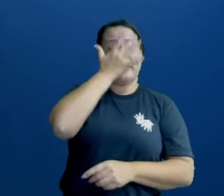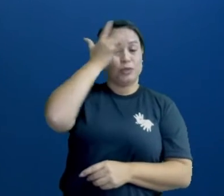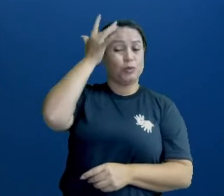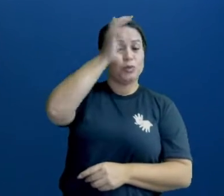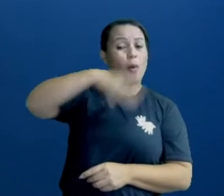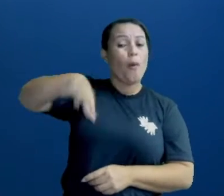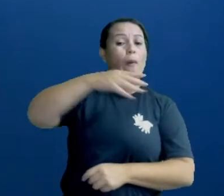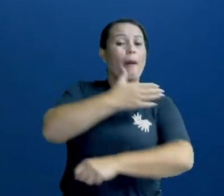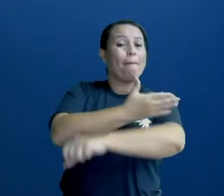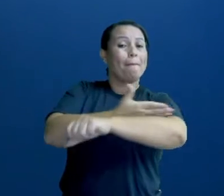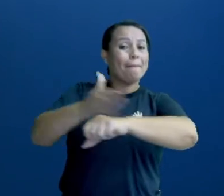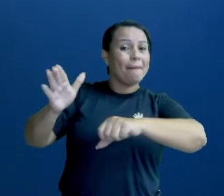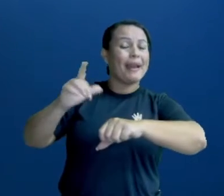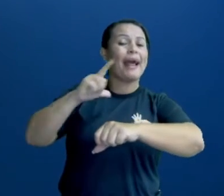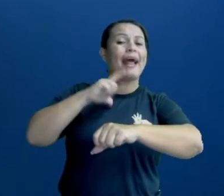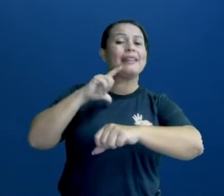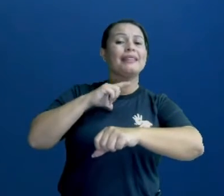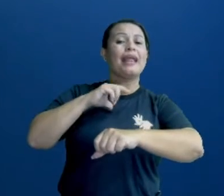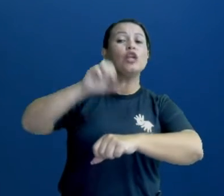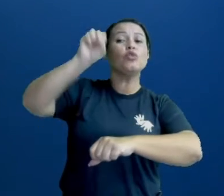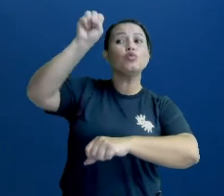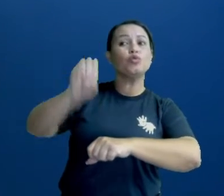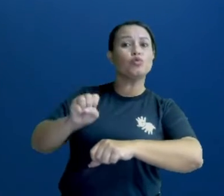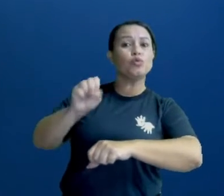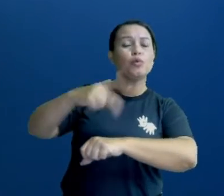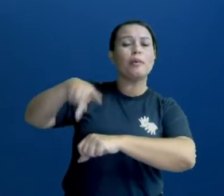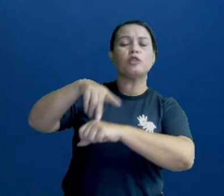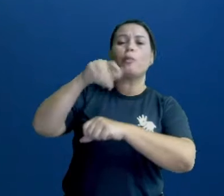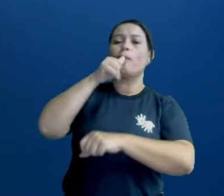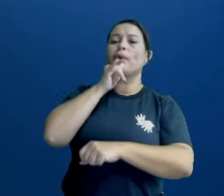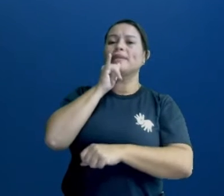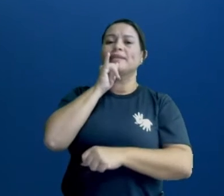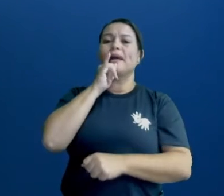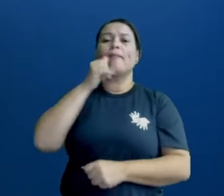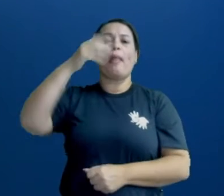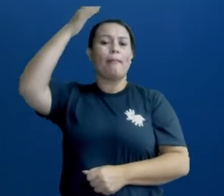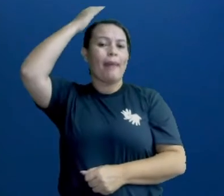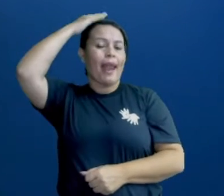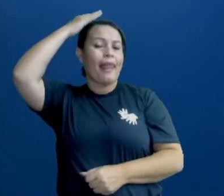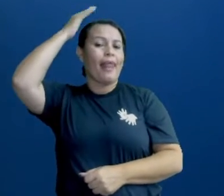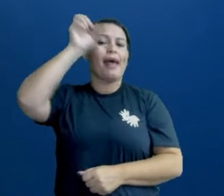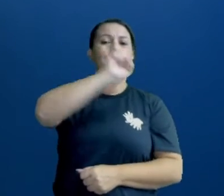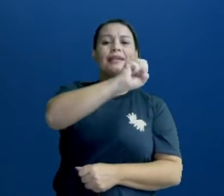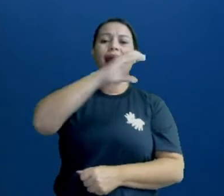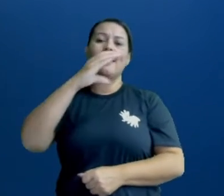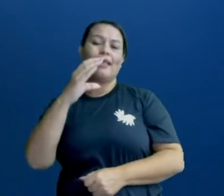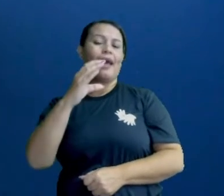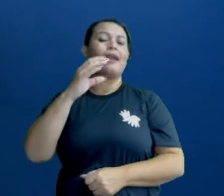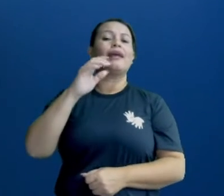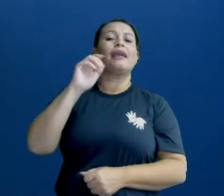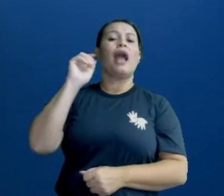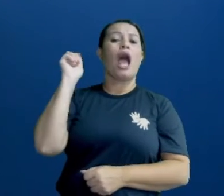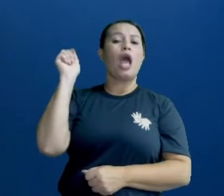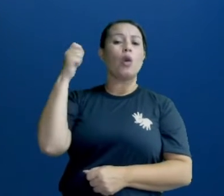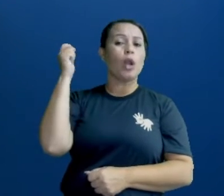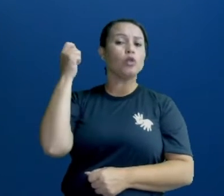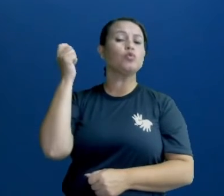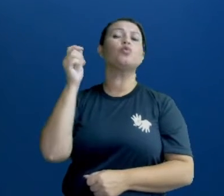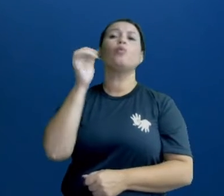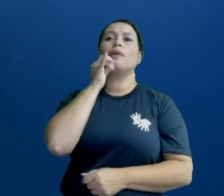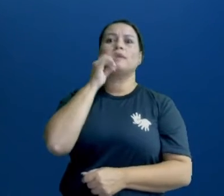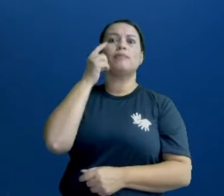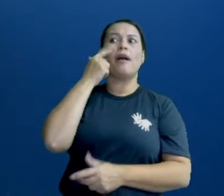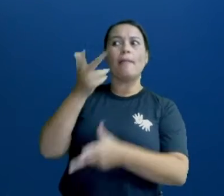ela é predominante na região sul do país. Então você vai para Rio Grande do Sul, Paraná, Santa Catarina, então você vai encontrar um percentual